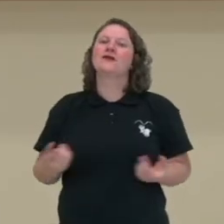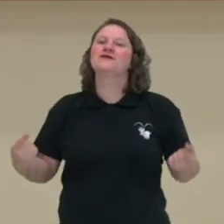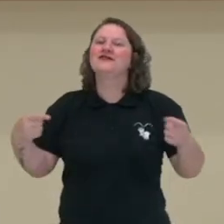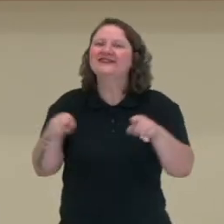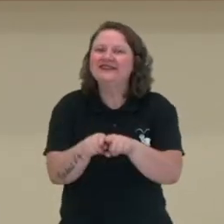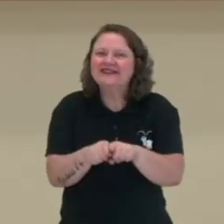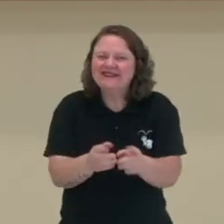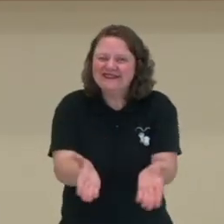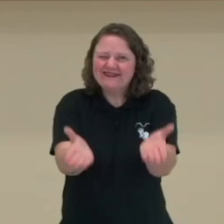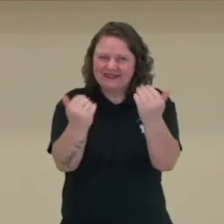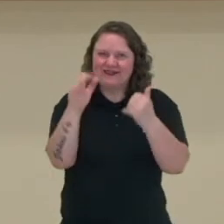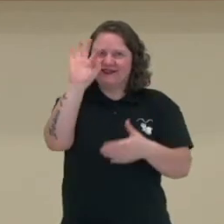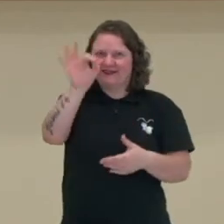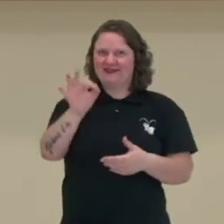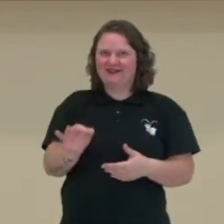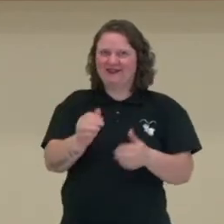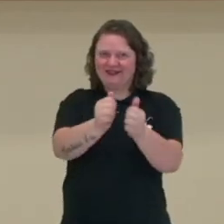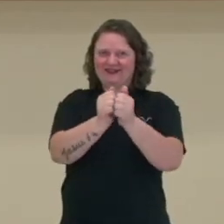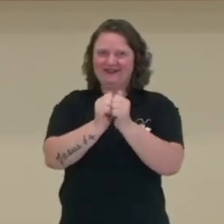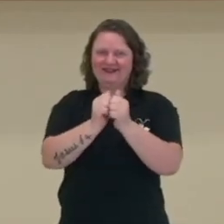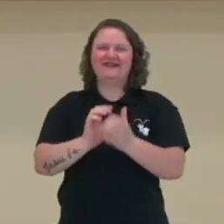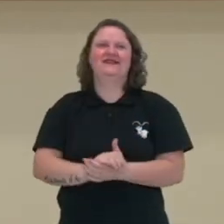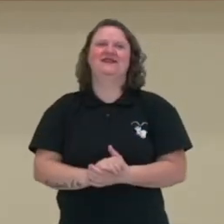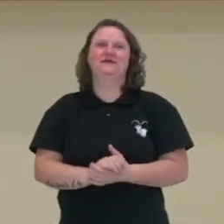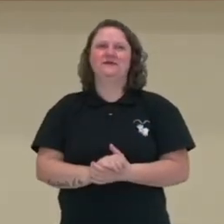Voltei. Bora lá, Cogesta, junto conosco.